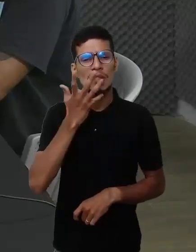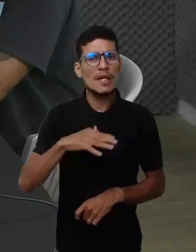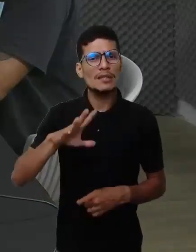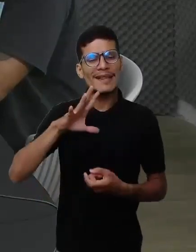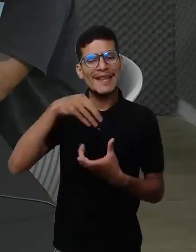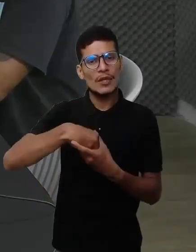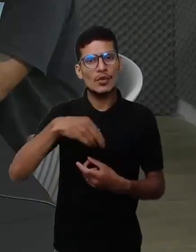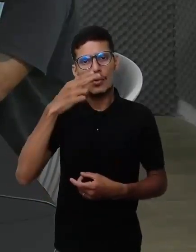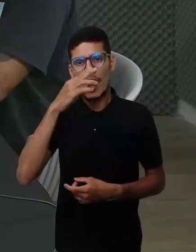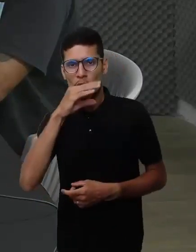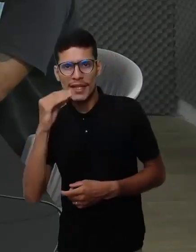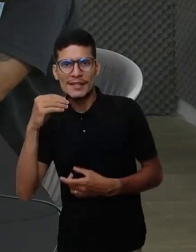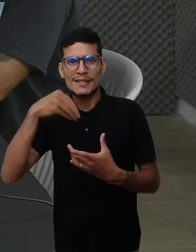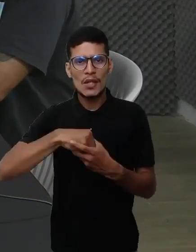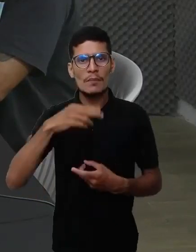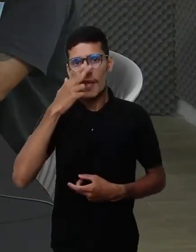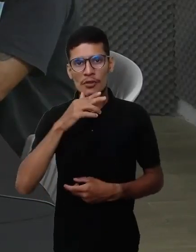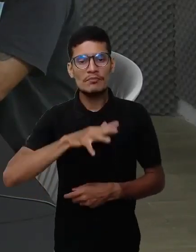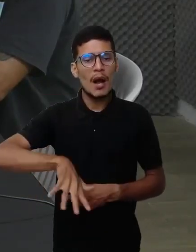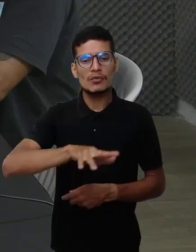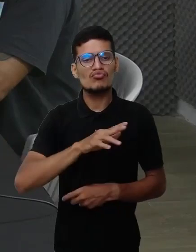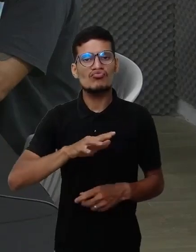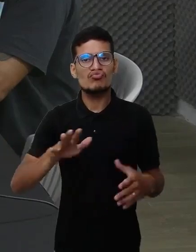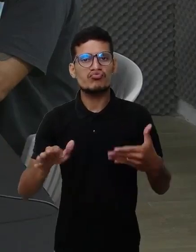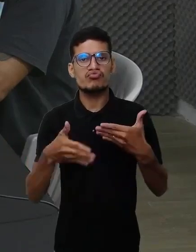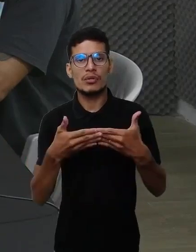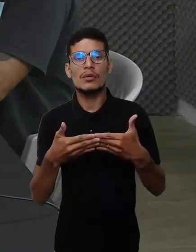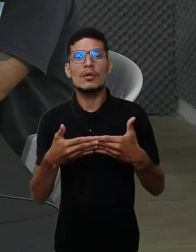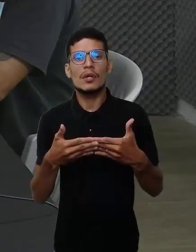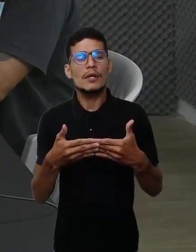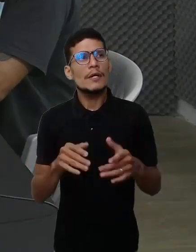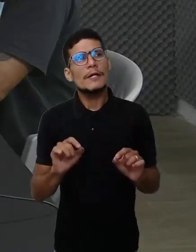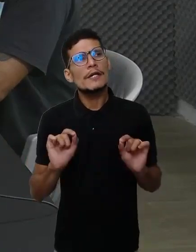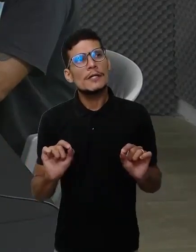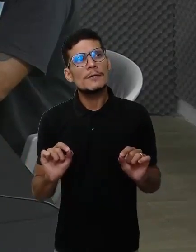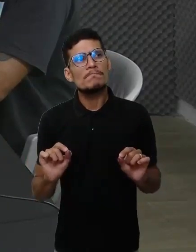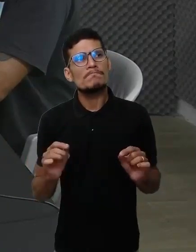mesmo espaço confinado, sendo